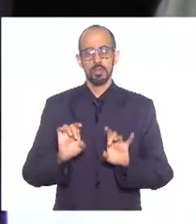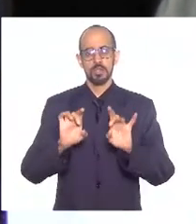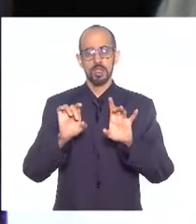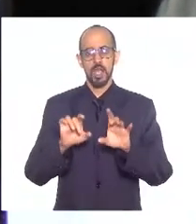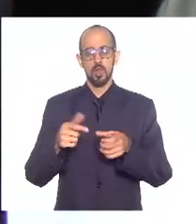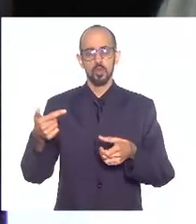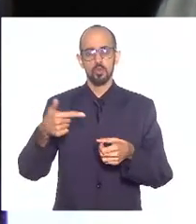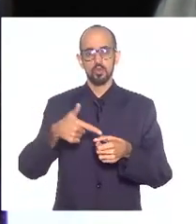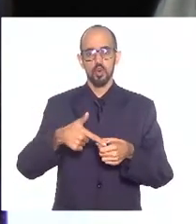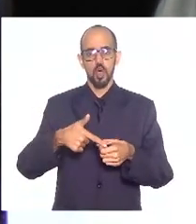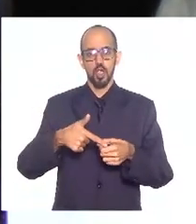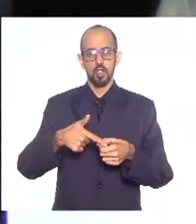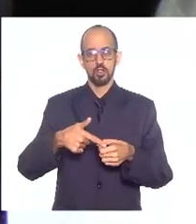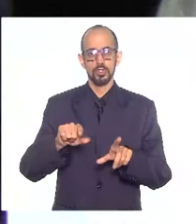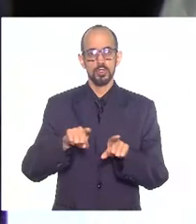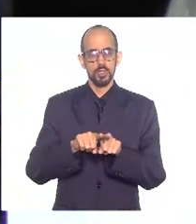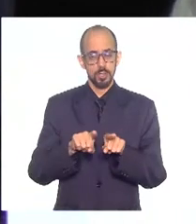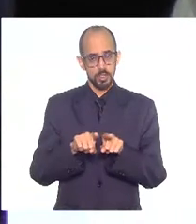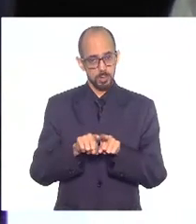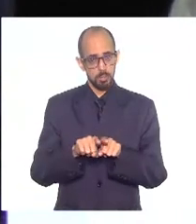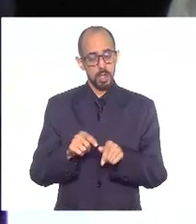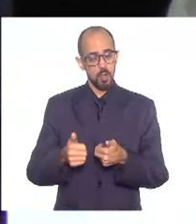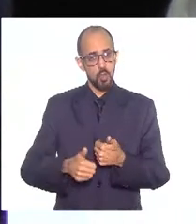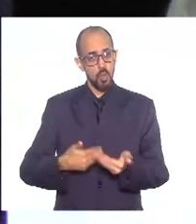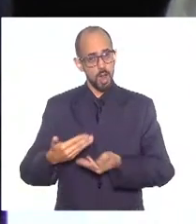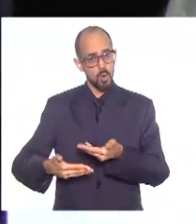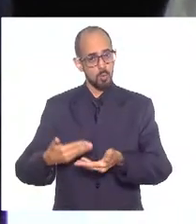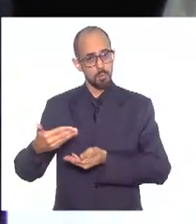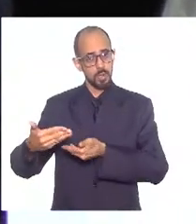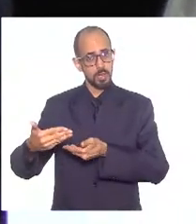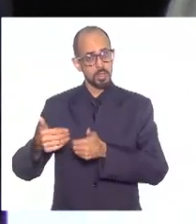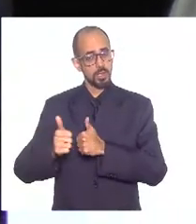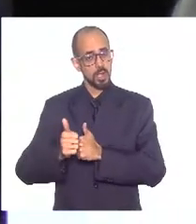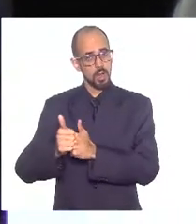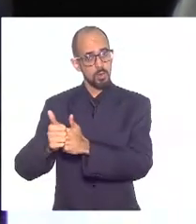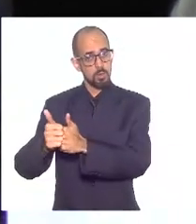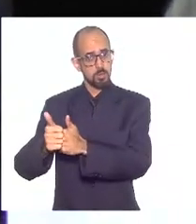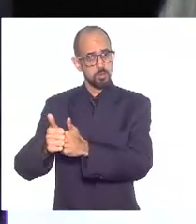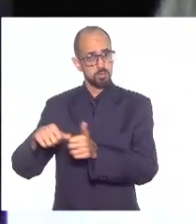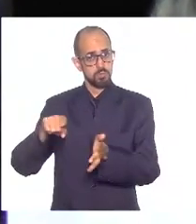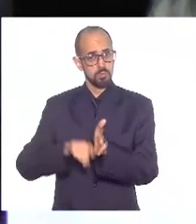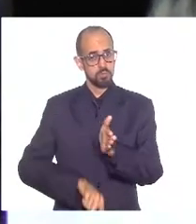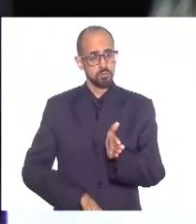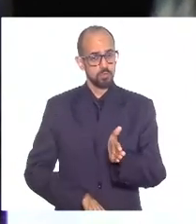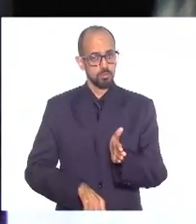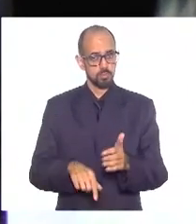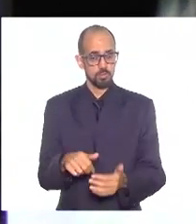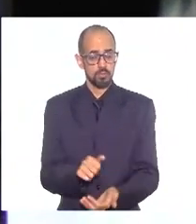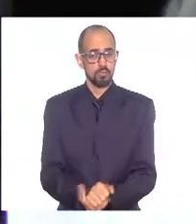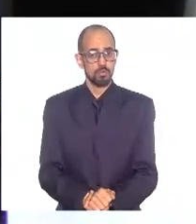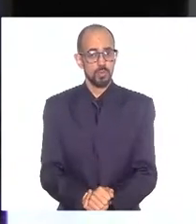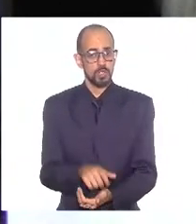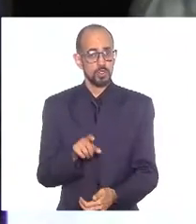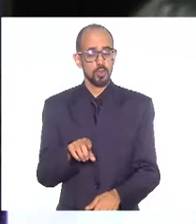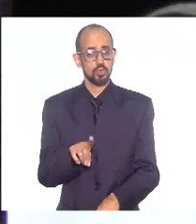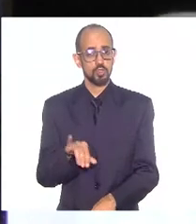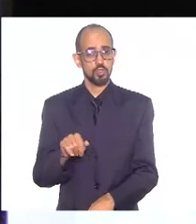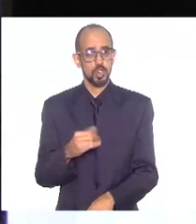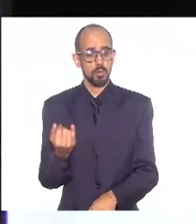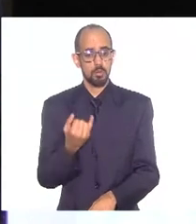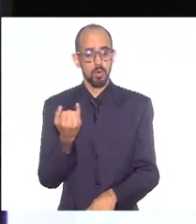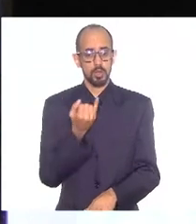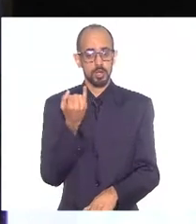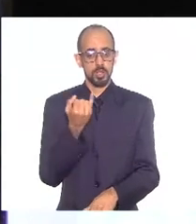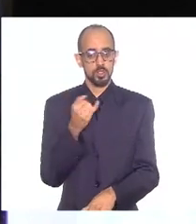acompanhamento dessas deduções. Então, hoje é um dia muito, muito importante para o Estado do Rio de Janeiro.